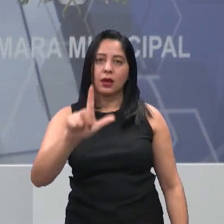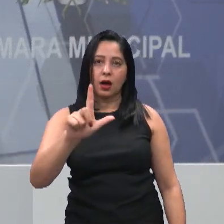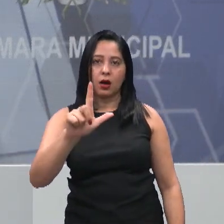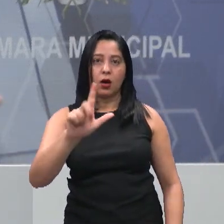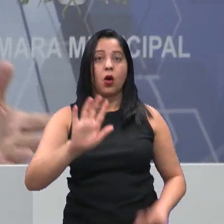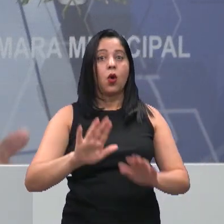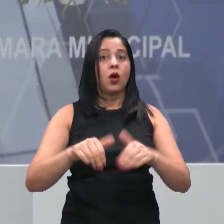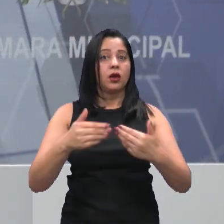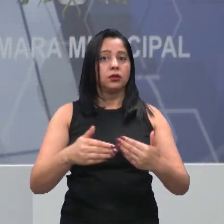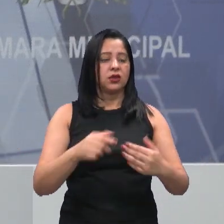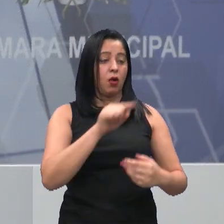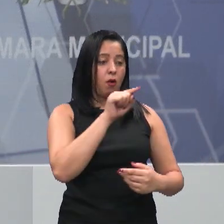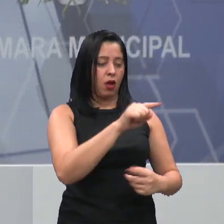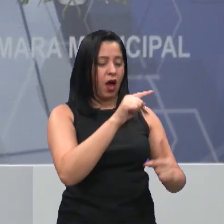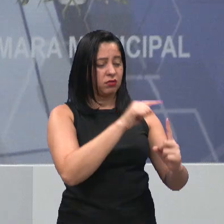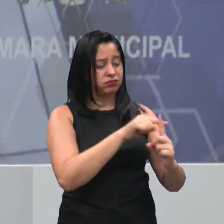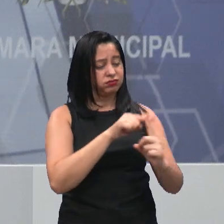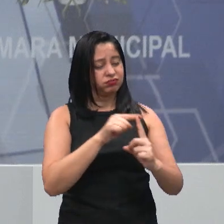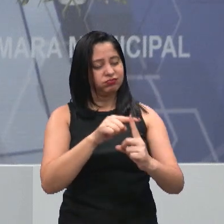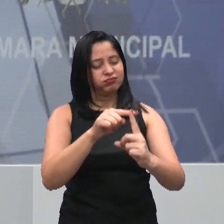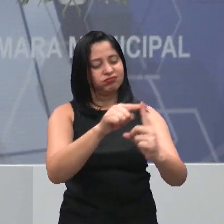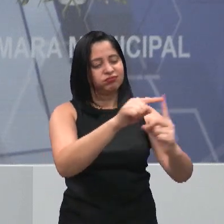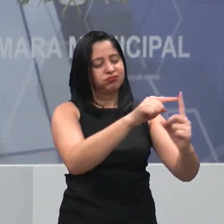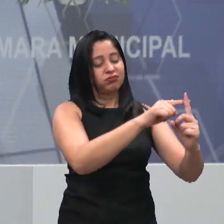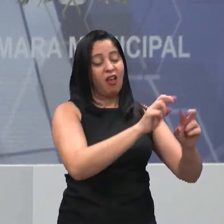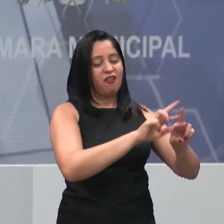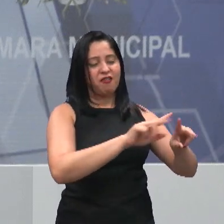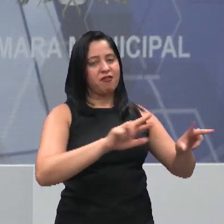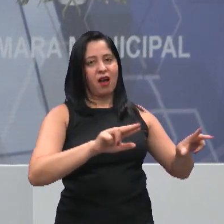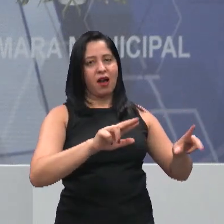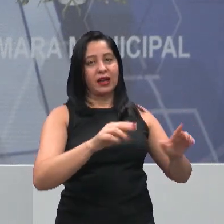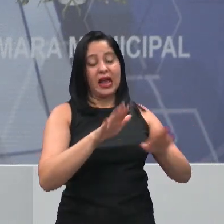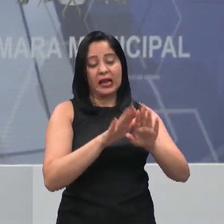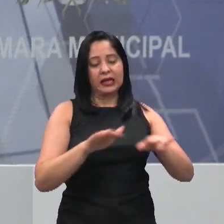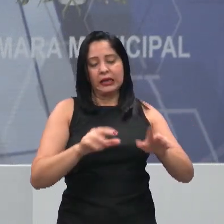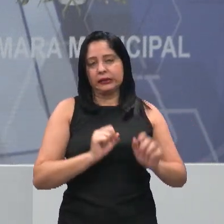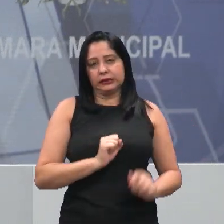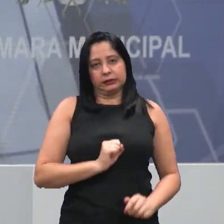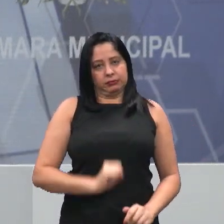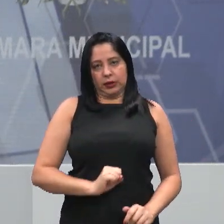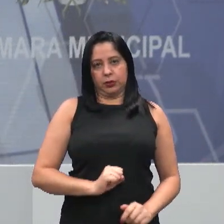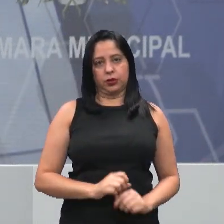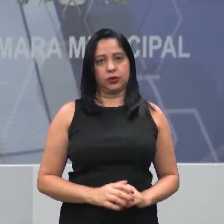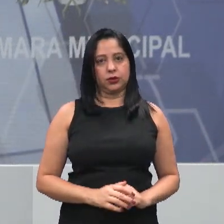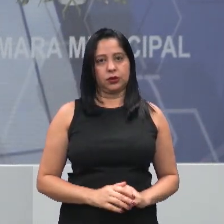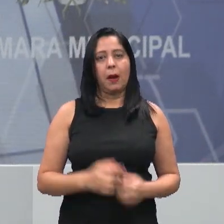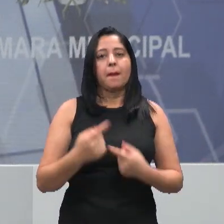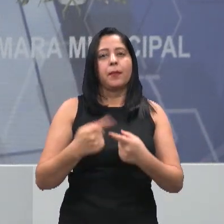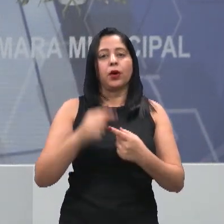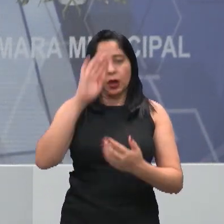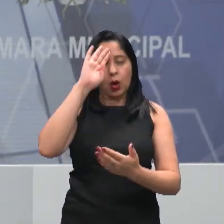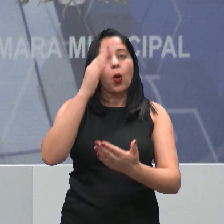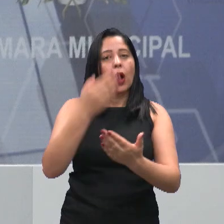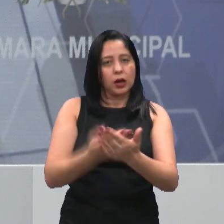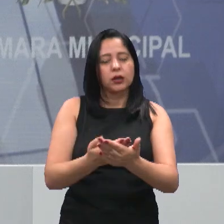várias crianças que forem abortadas nesse momento. Porque eu acredito, vereador, e o senhor pode até